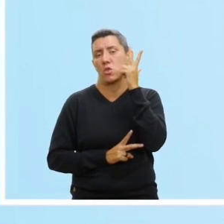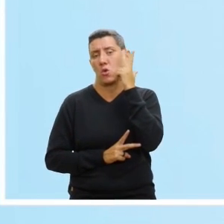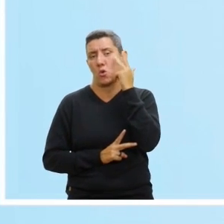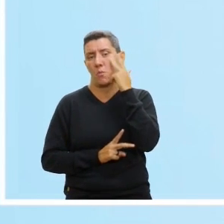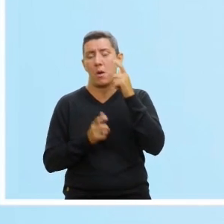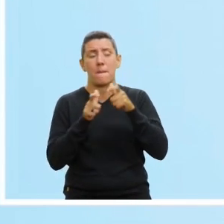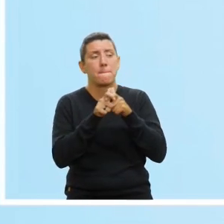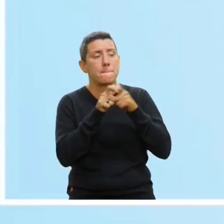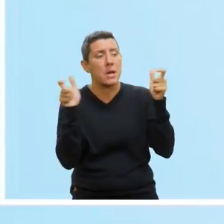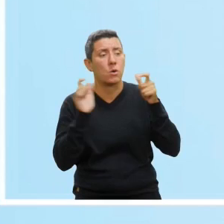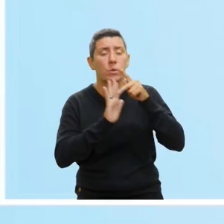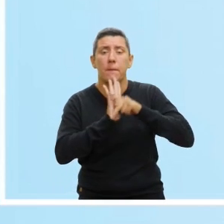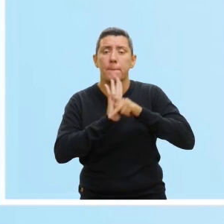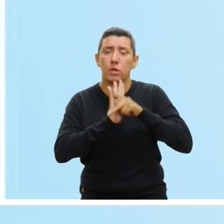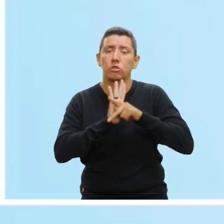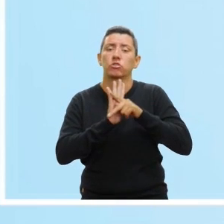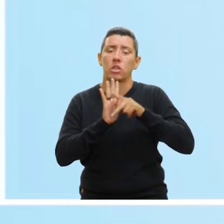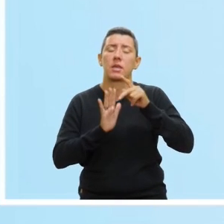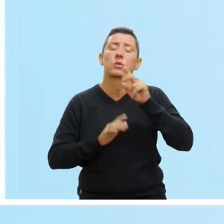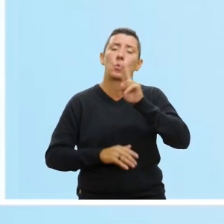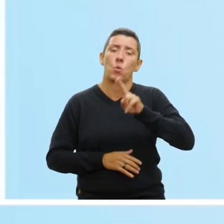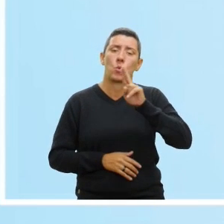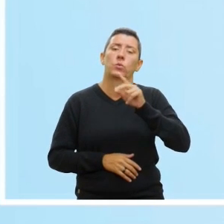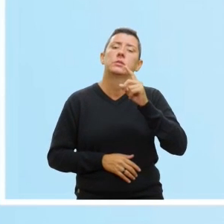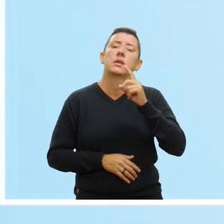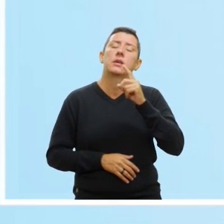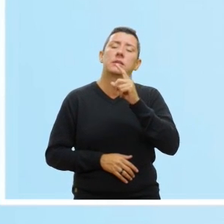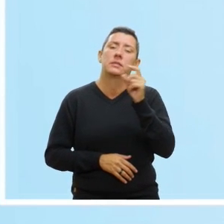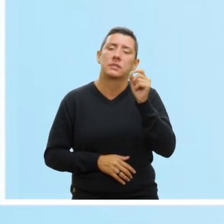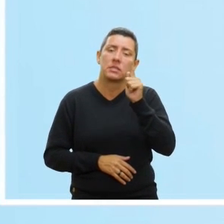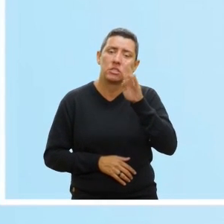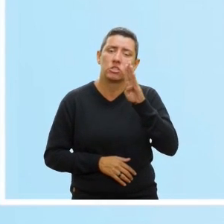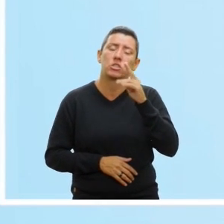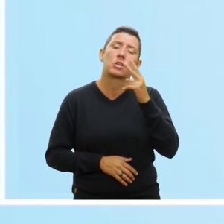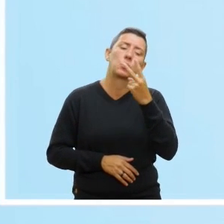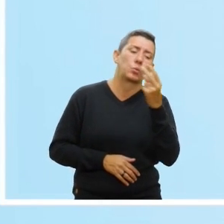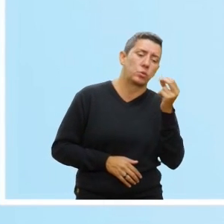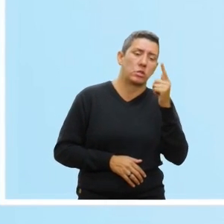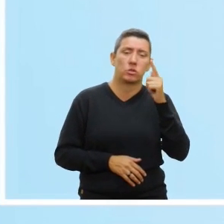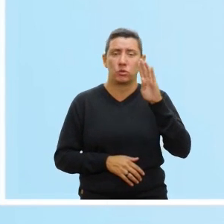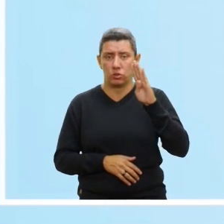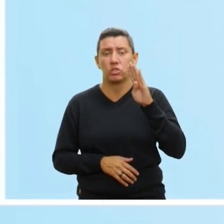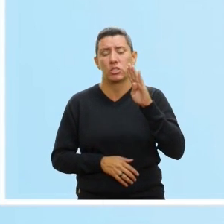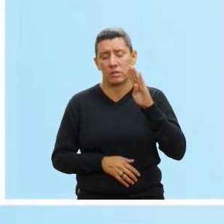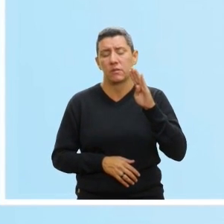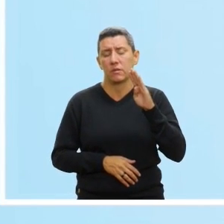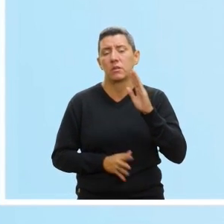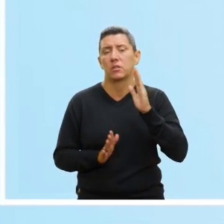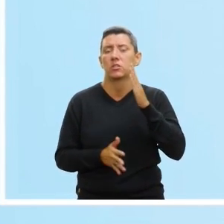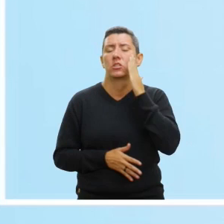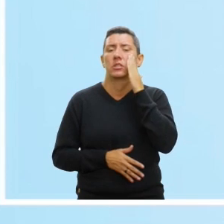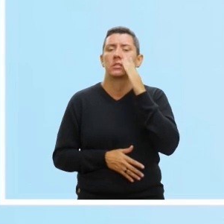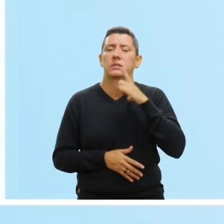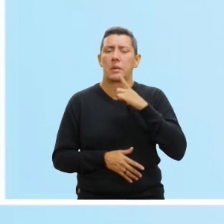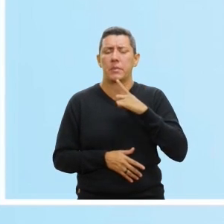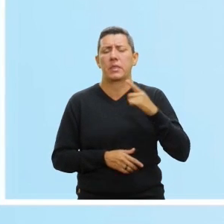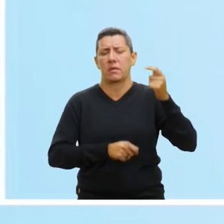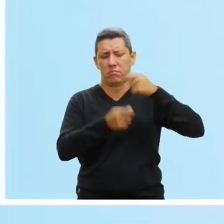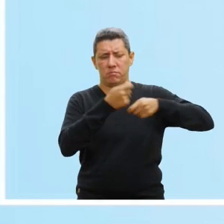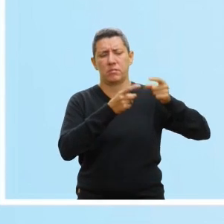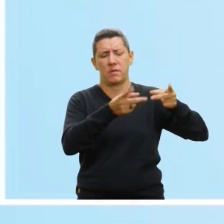projetos hoje utilizam cada um dos sinais em 10 GB ou 200 GB. A gente já possui comercialmente 400